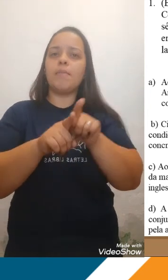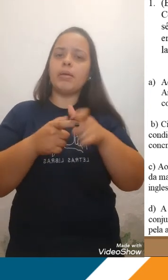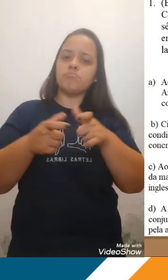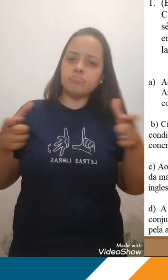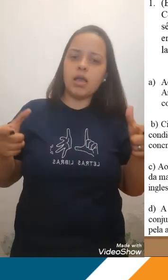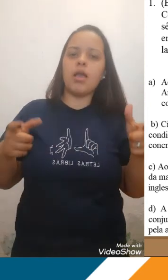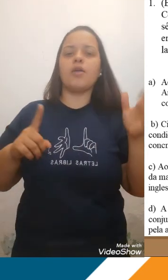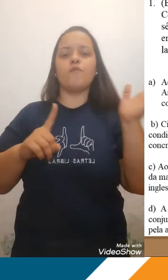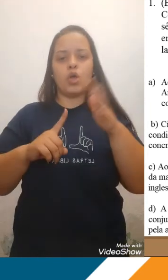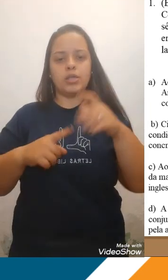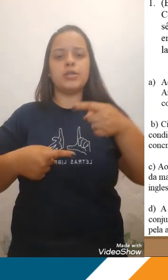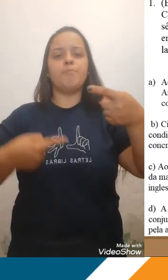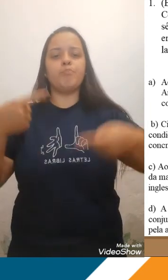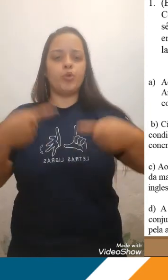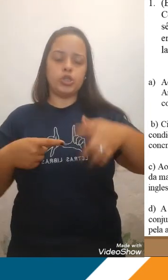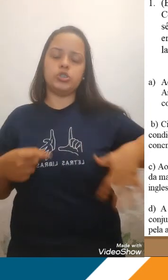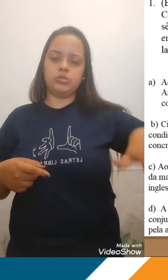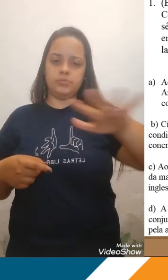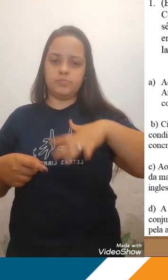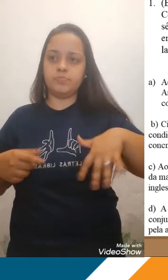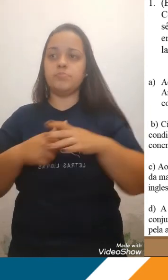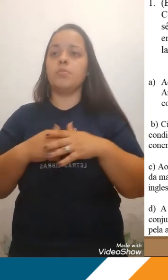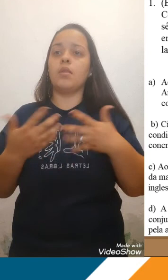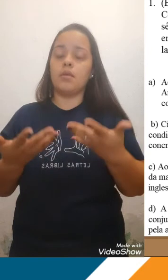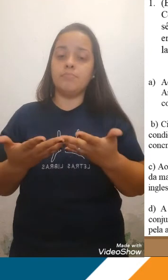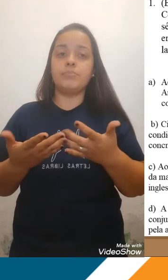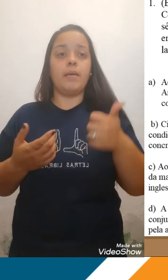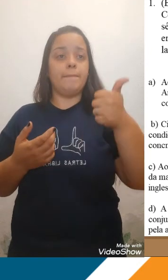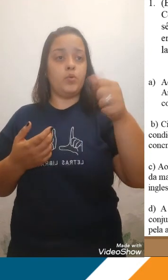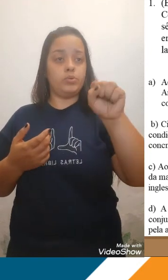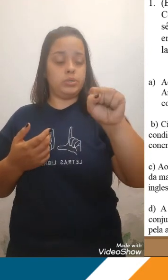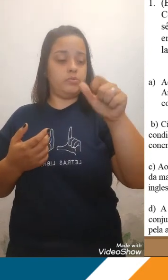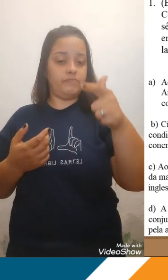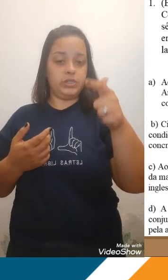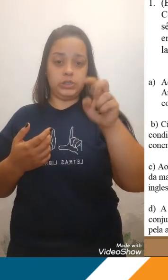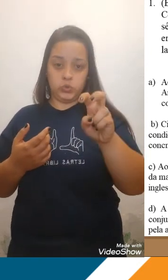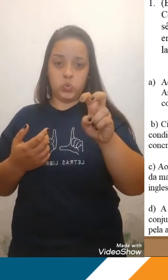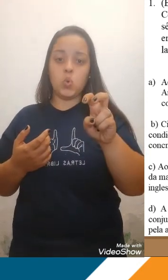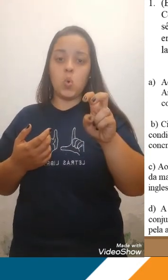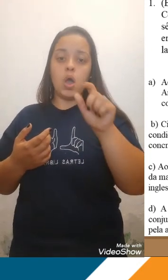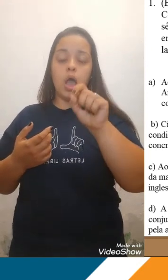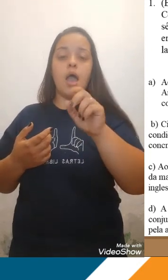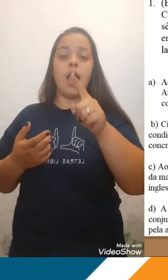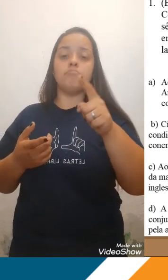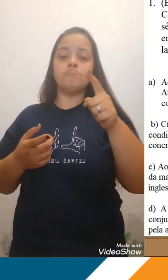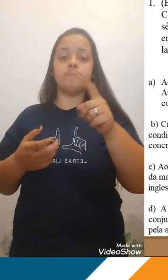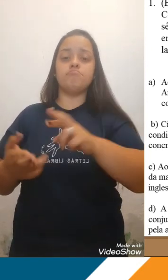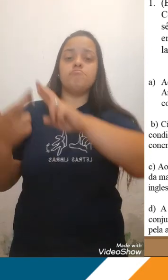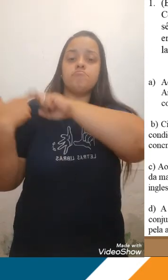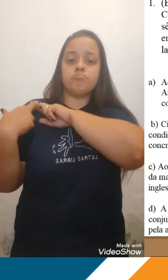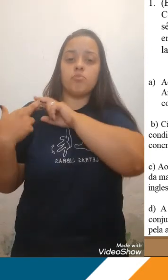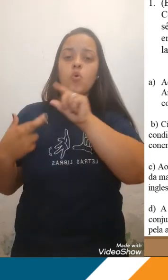também a sua influência política no território. Tanto que, em 1825, foi a responsável